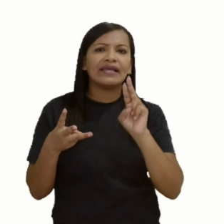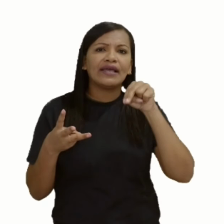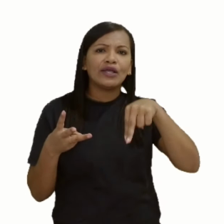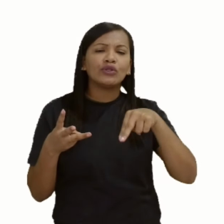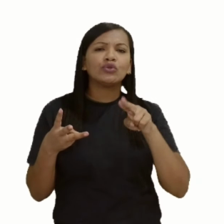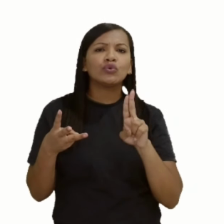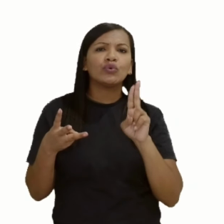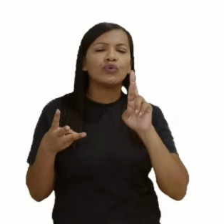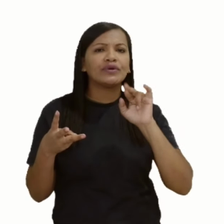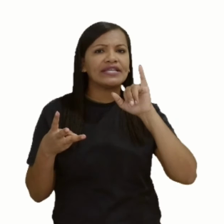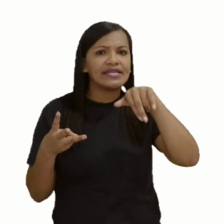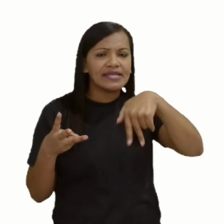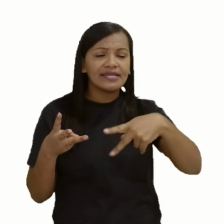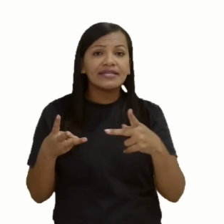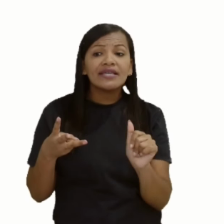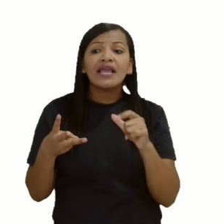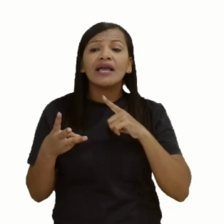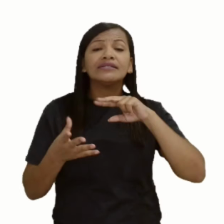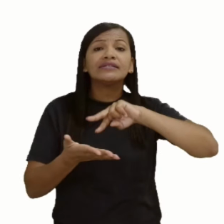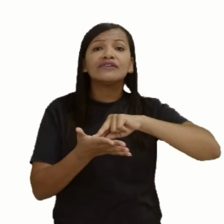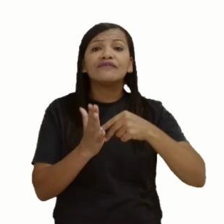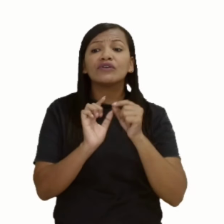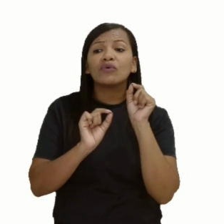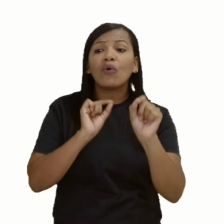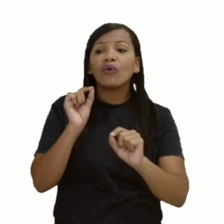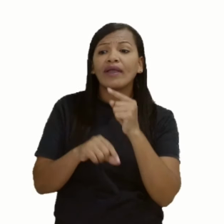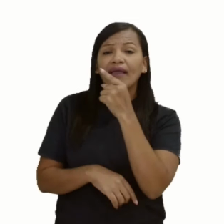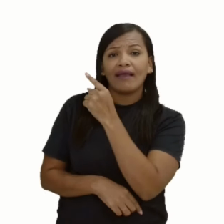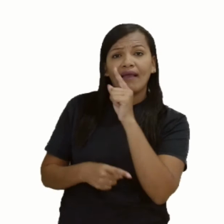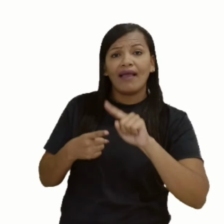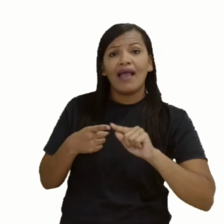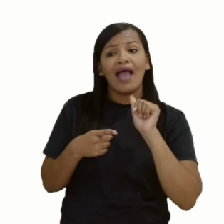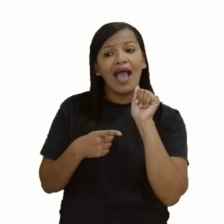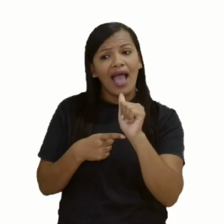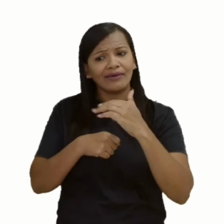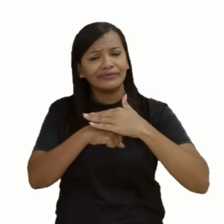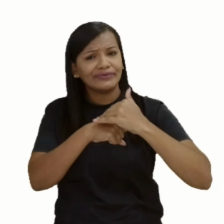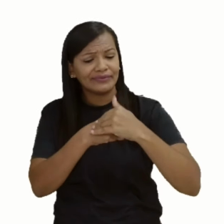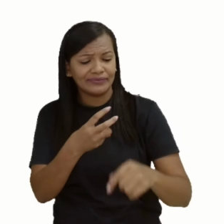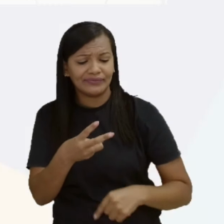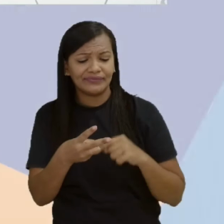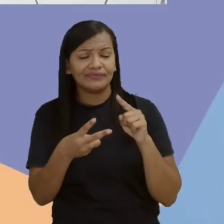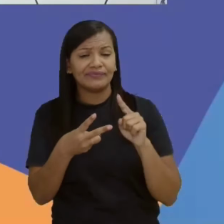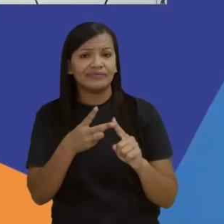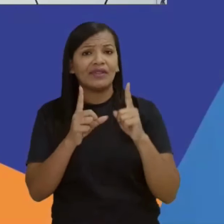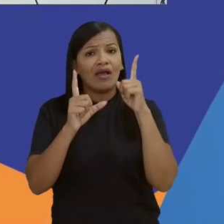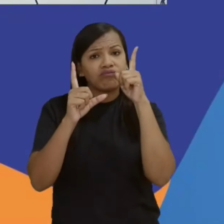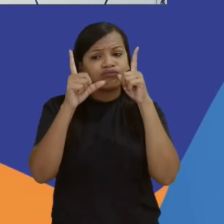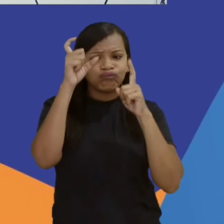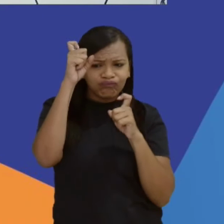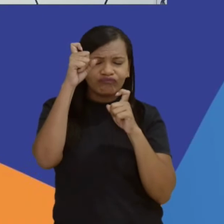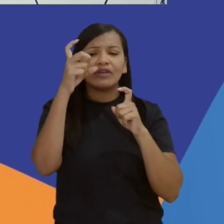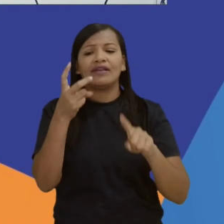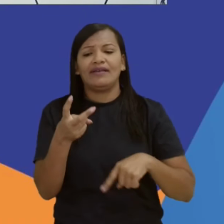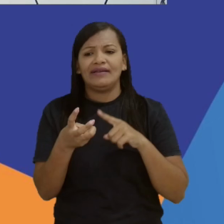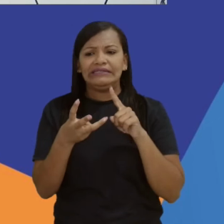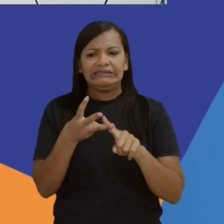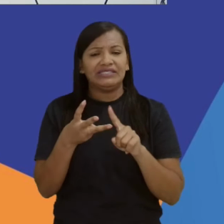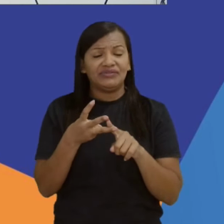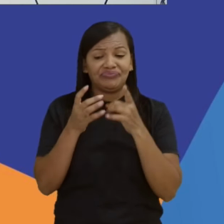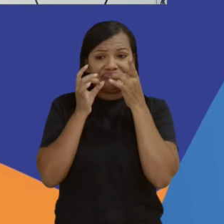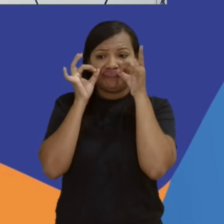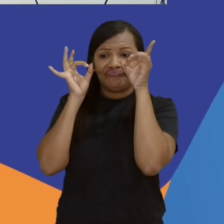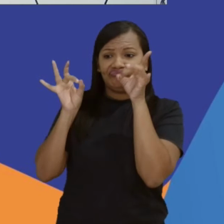deboche, desconsideração ou insatisfação. Bem, esses diminutivos utilizados pelo autor